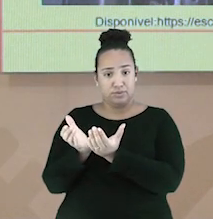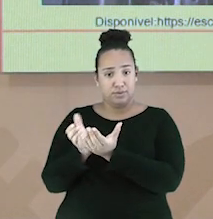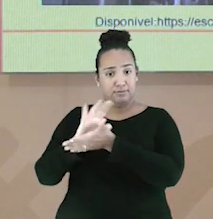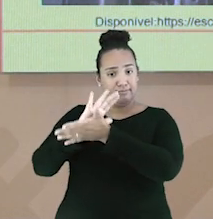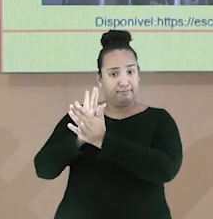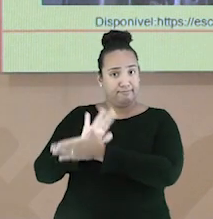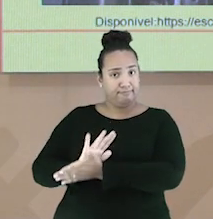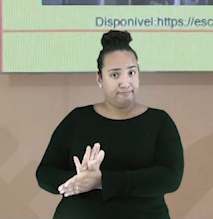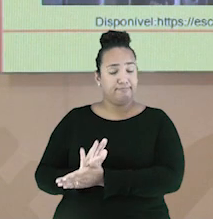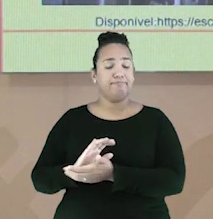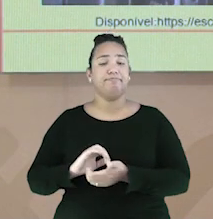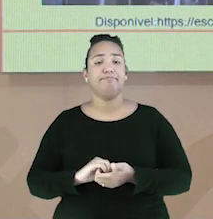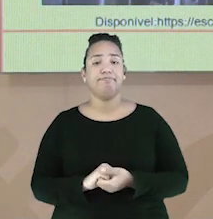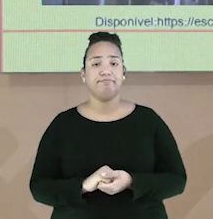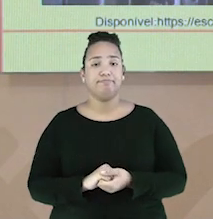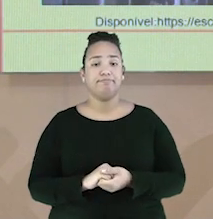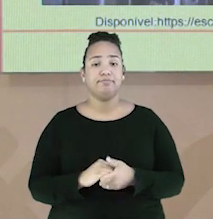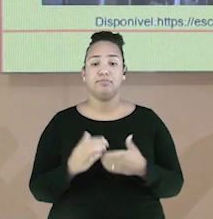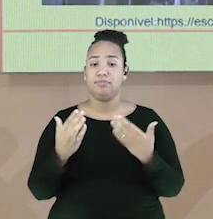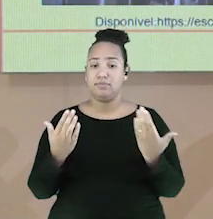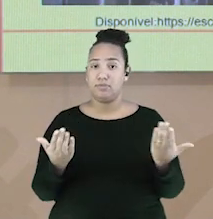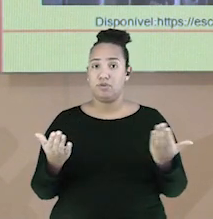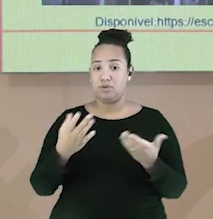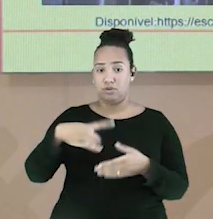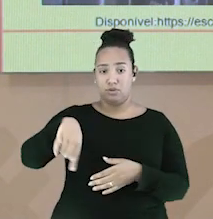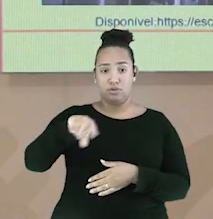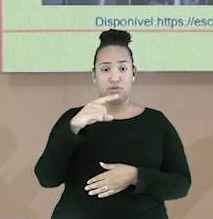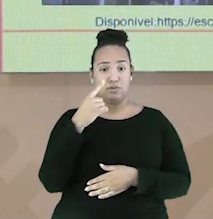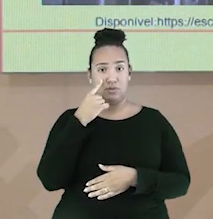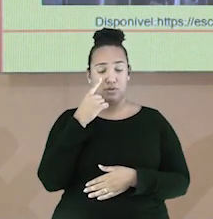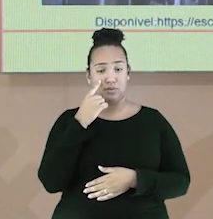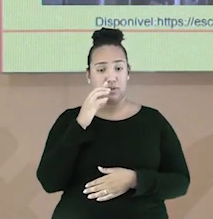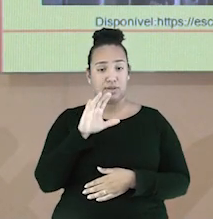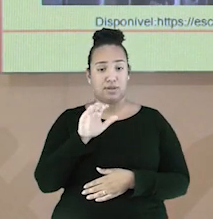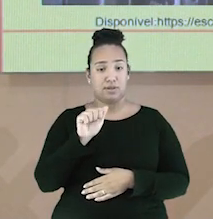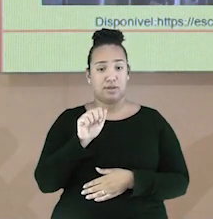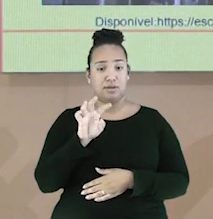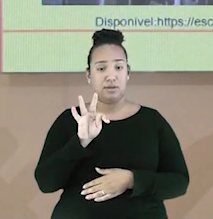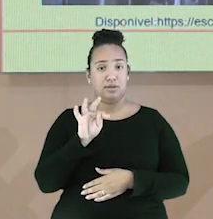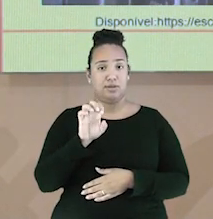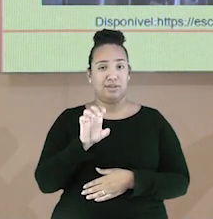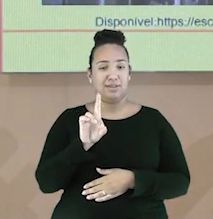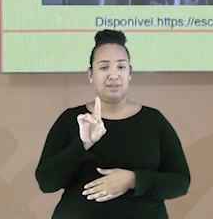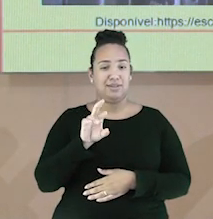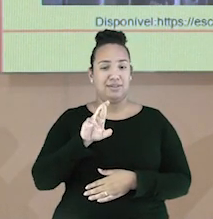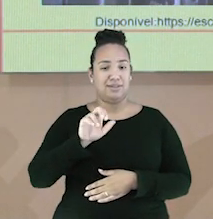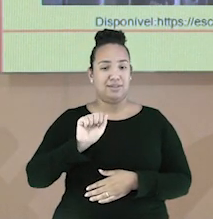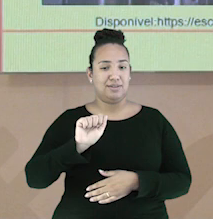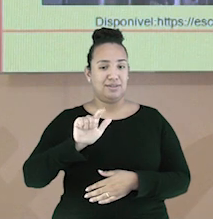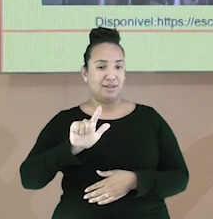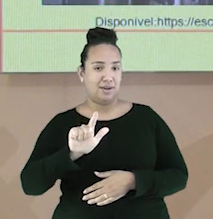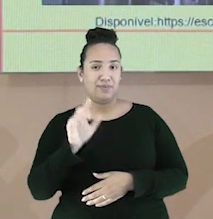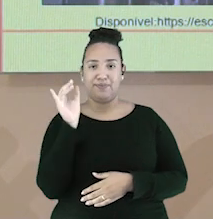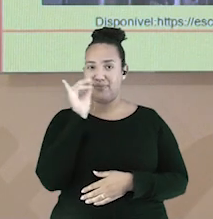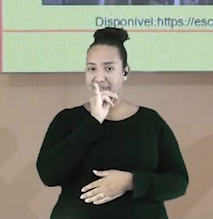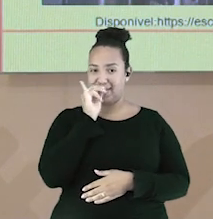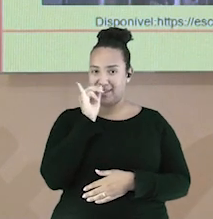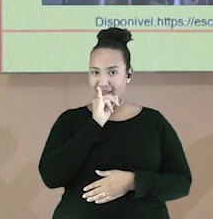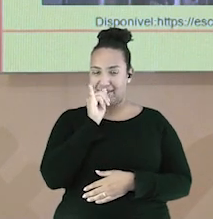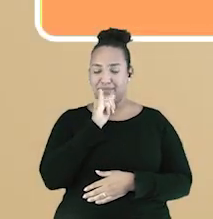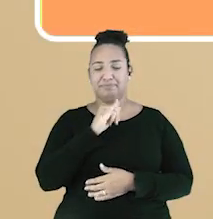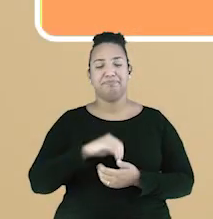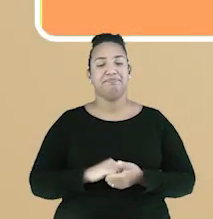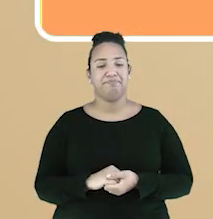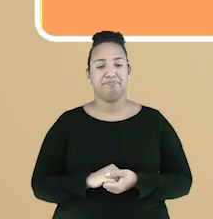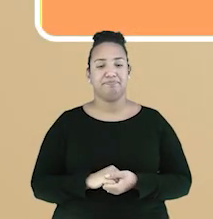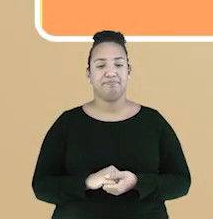novamente ressachados. Então aqui a gente consegue ver a catedral da cidade de Trento, na Itália. Se vocês observarem, trouxe essa